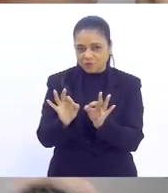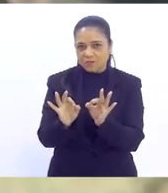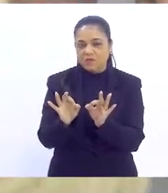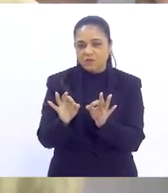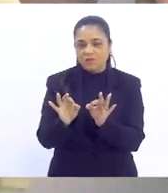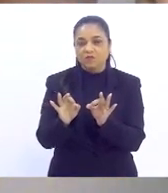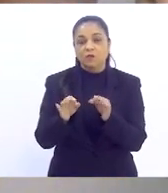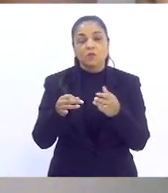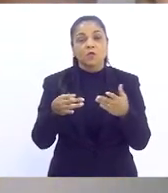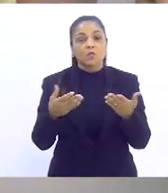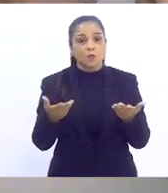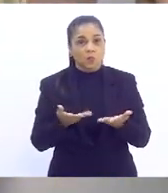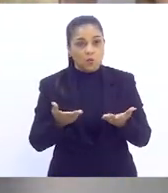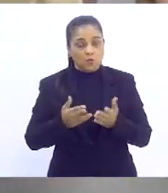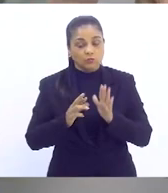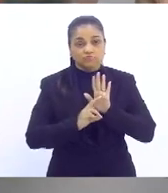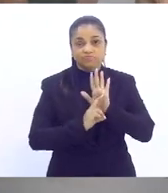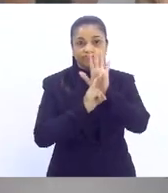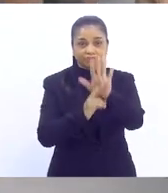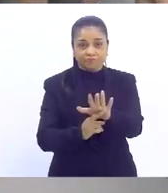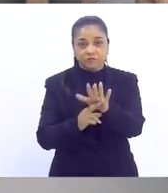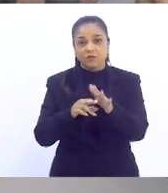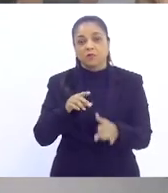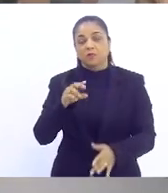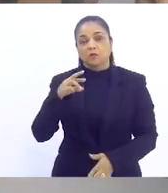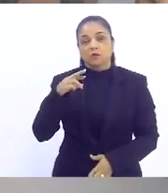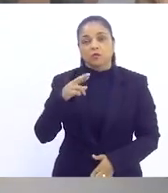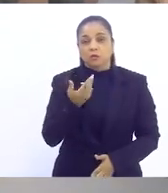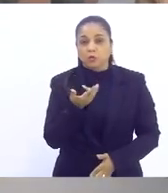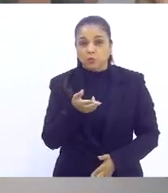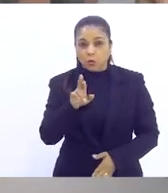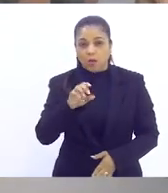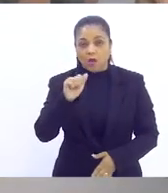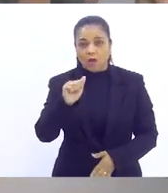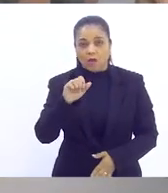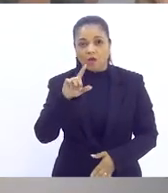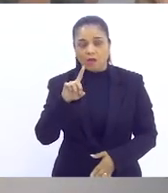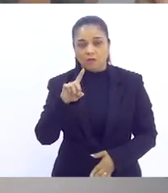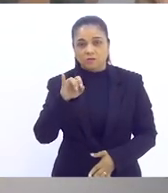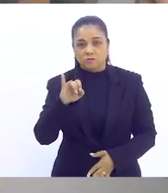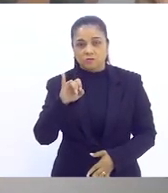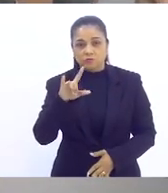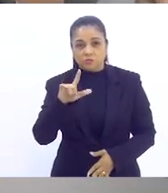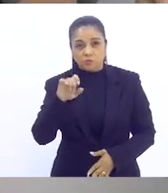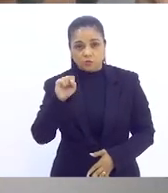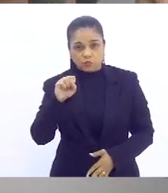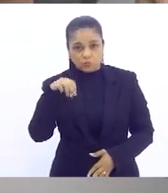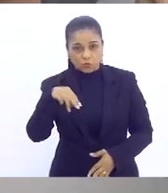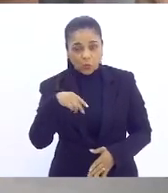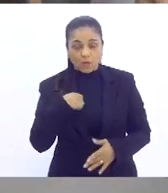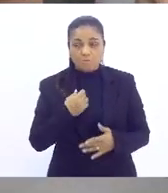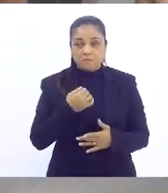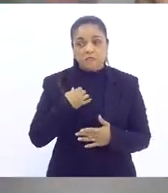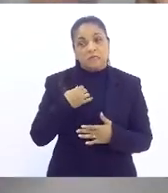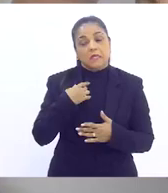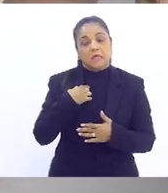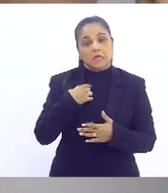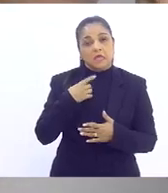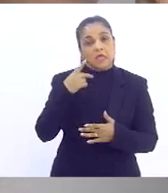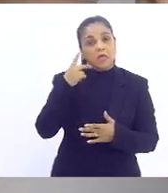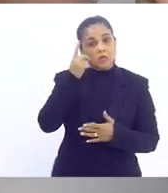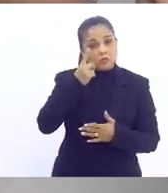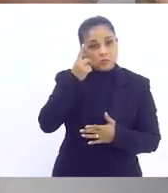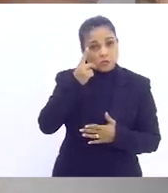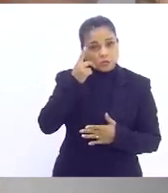hoje na figura do Dr Adilson Talvez né Luiz Paulo fosse interessante que